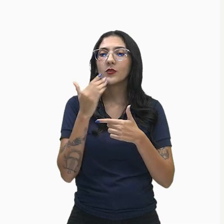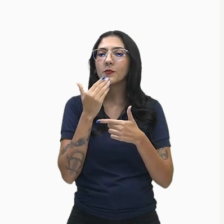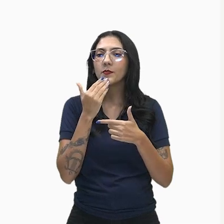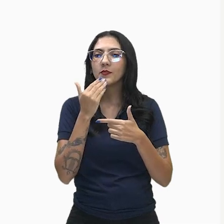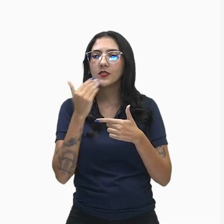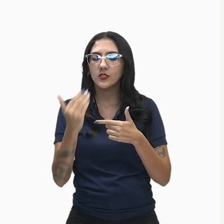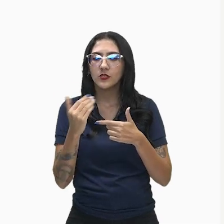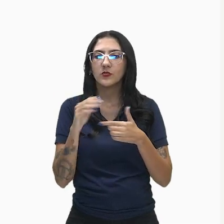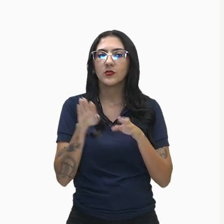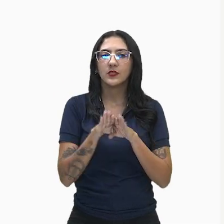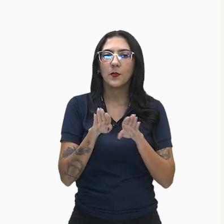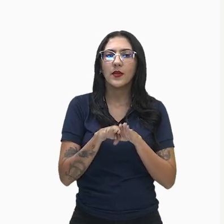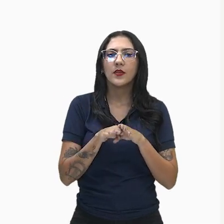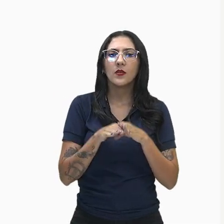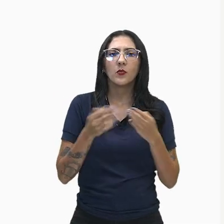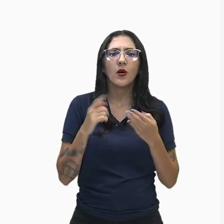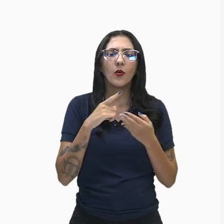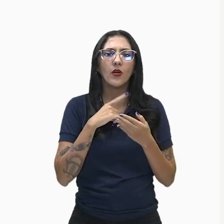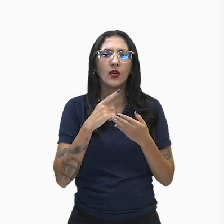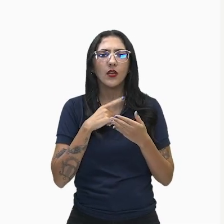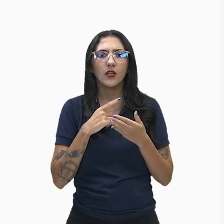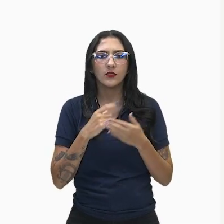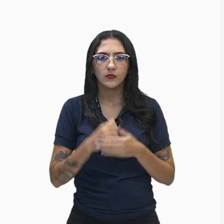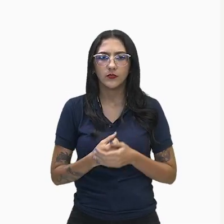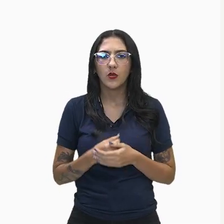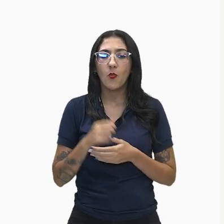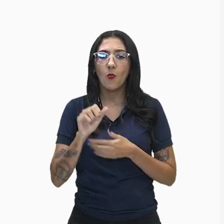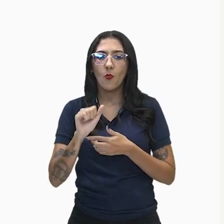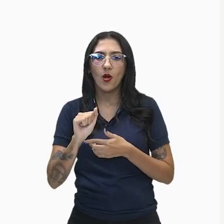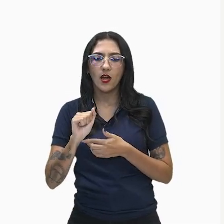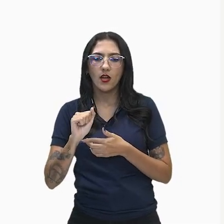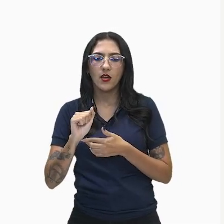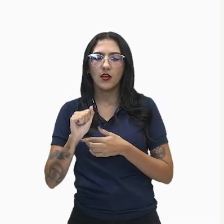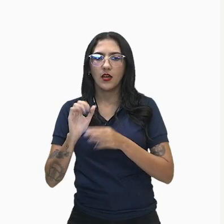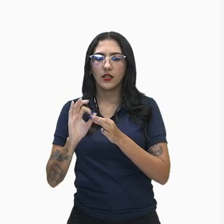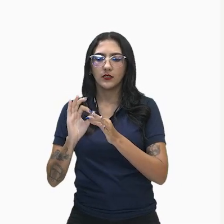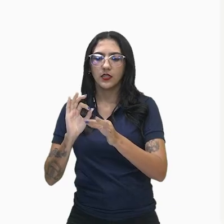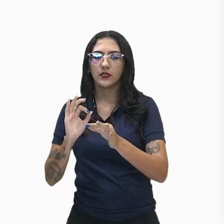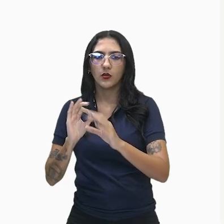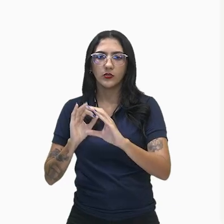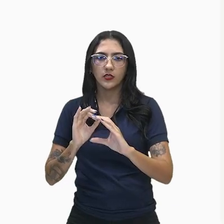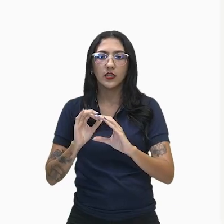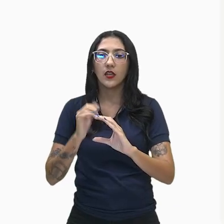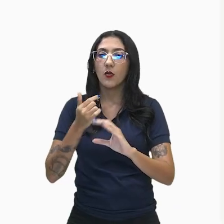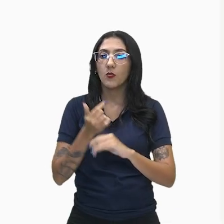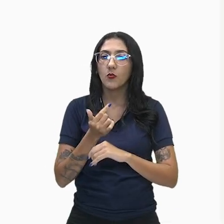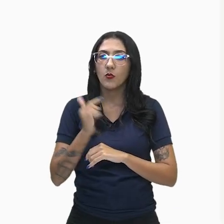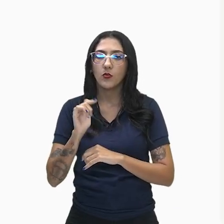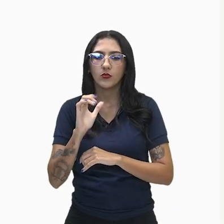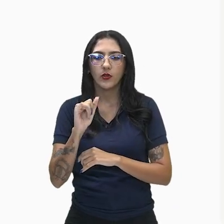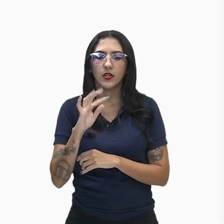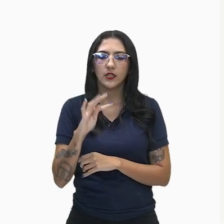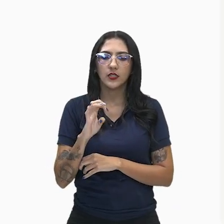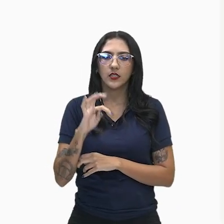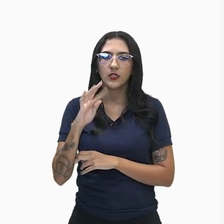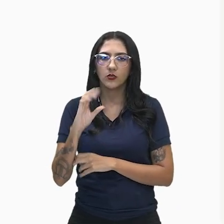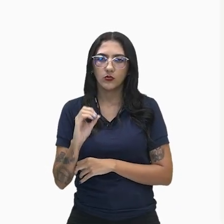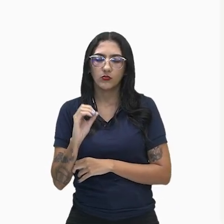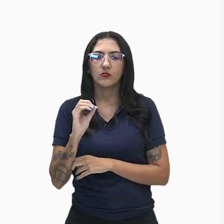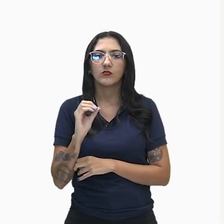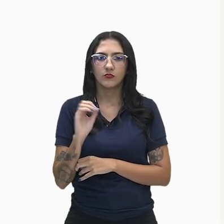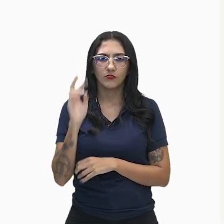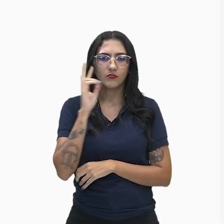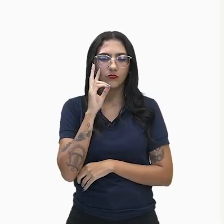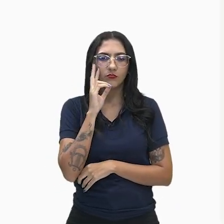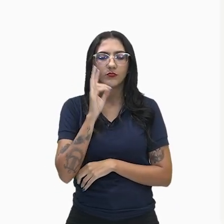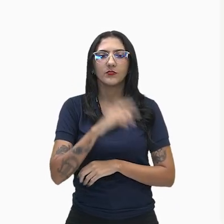distância da cidade A até a cidade C é o outro cateto. Entendendo isso como,